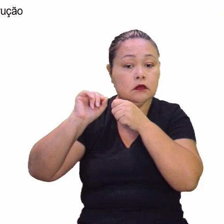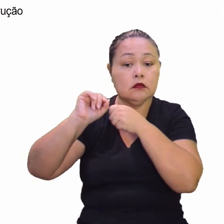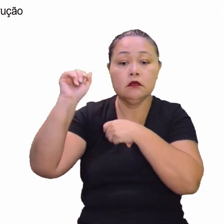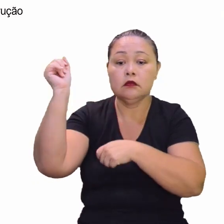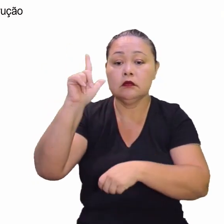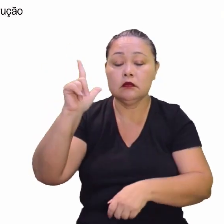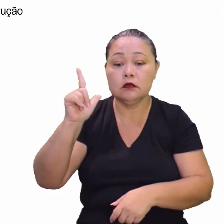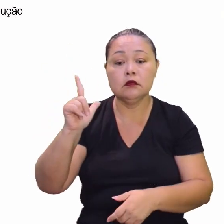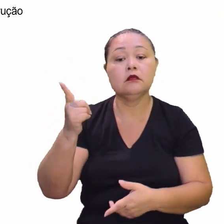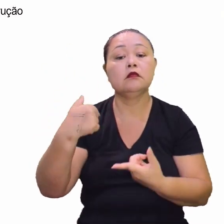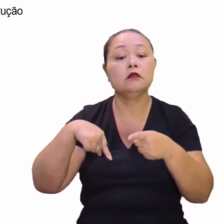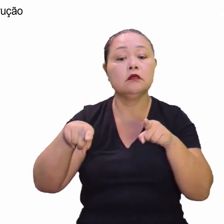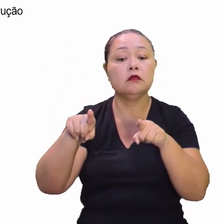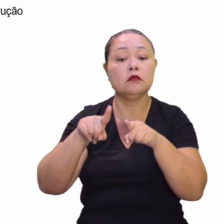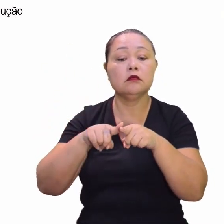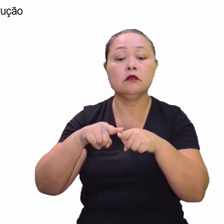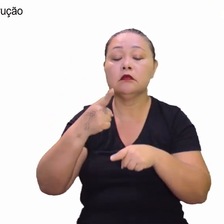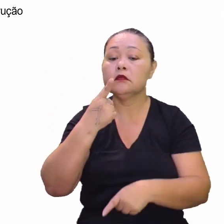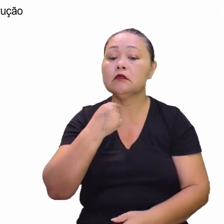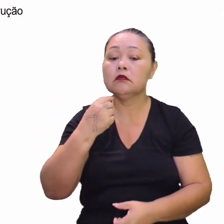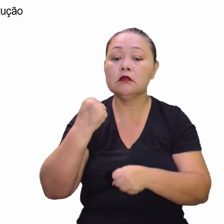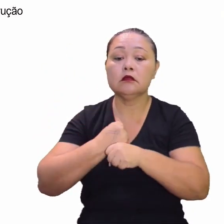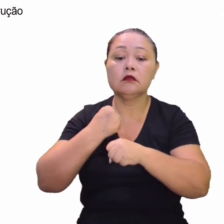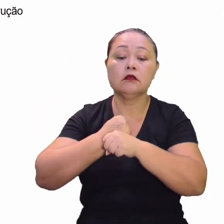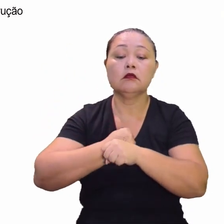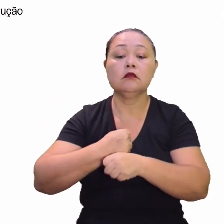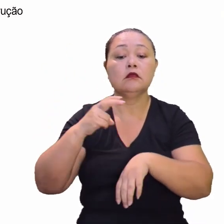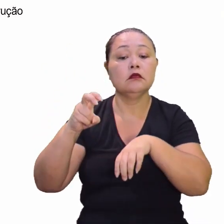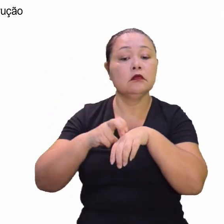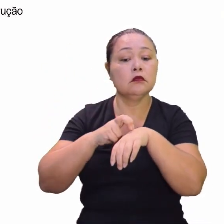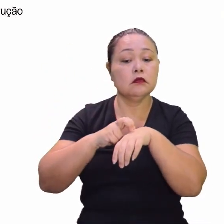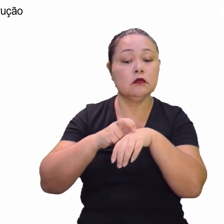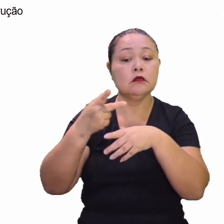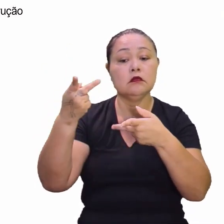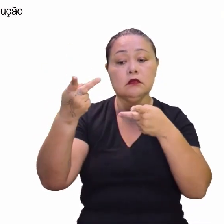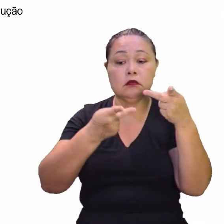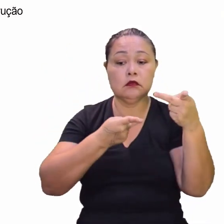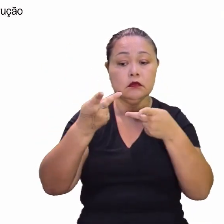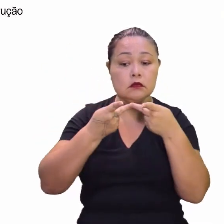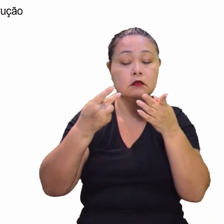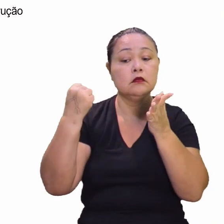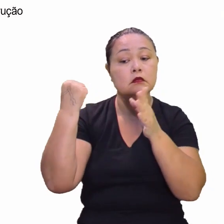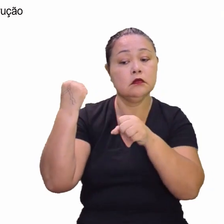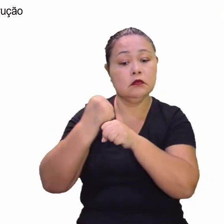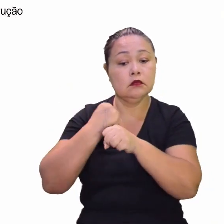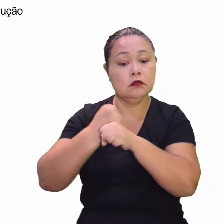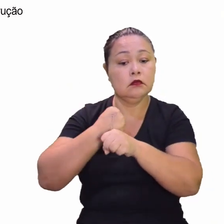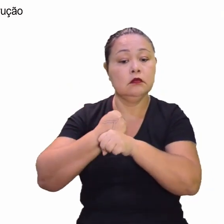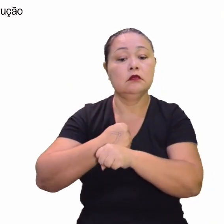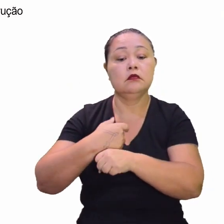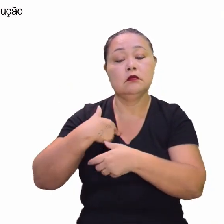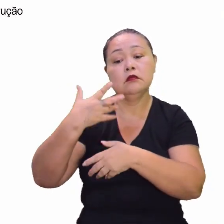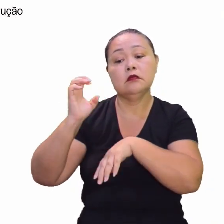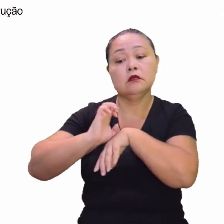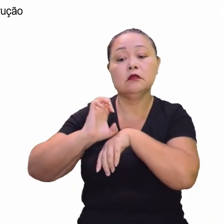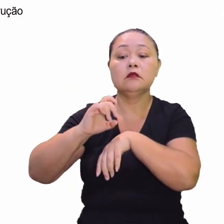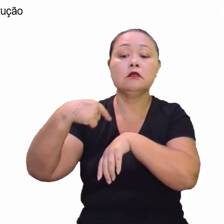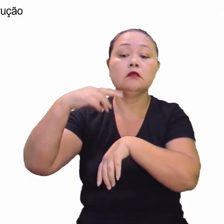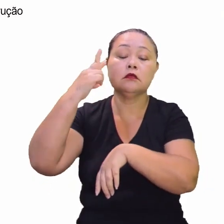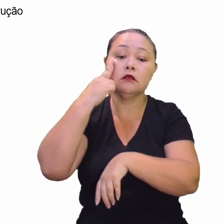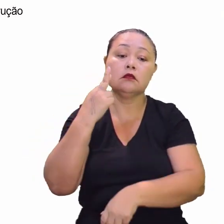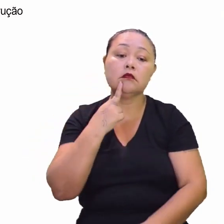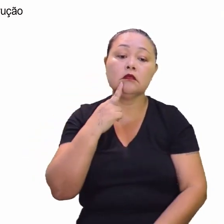em azul em operação, vermelho em construção e o verde projetos de construção no estado de